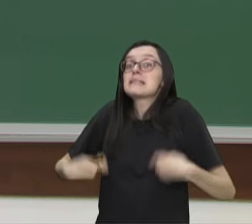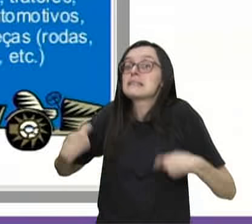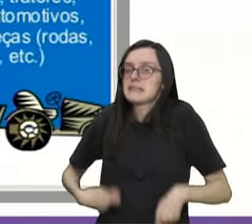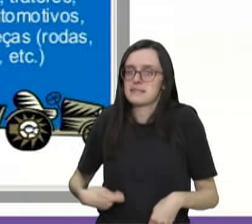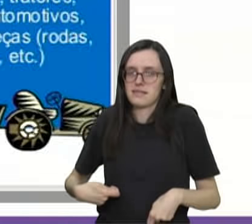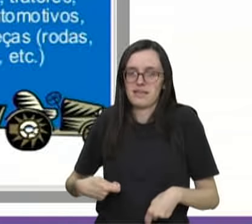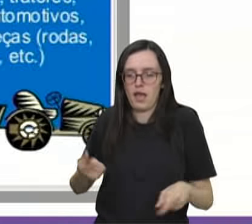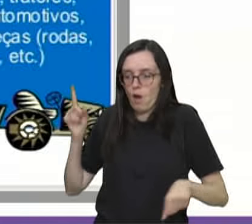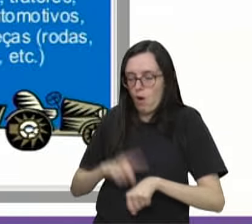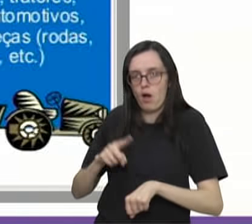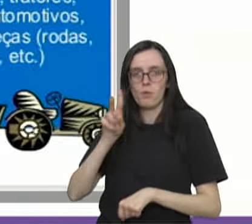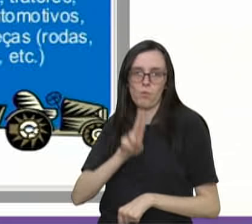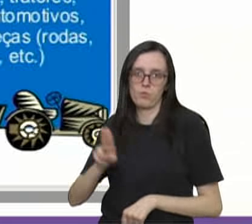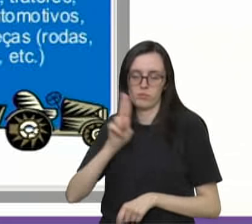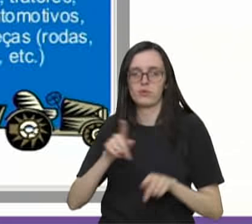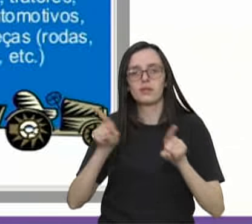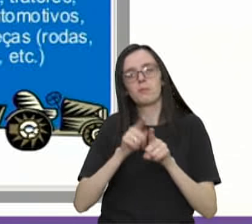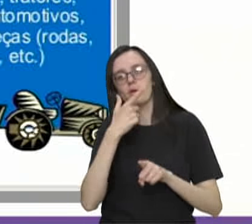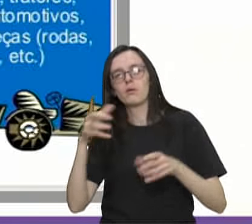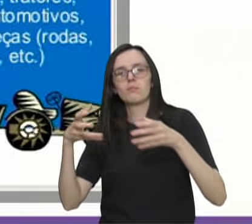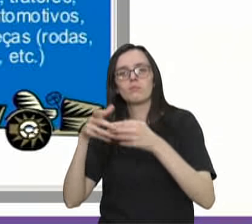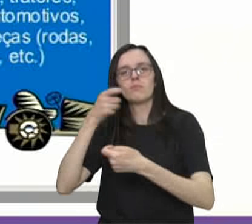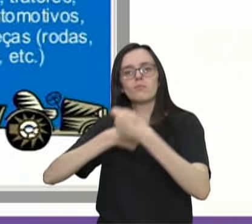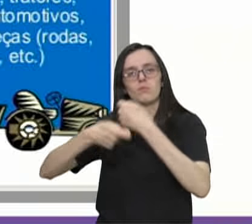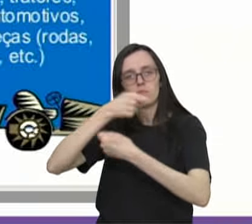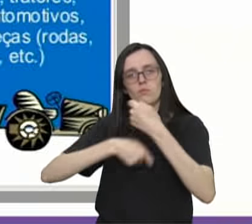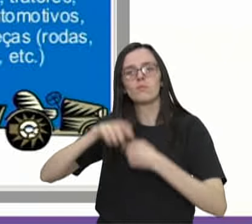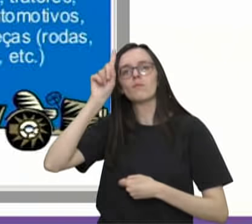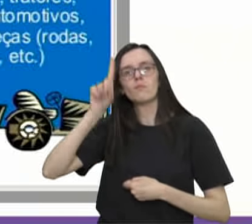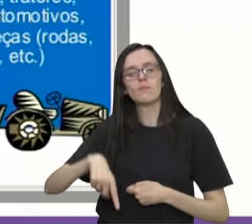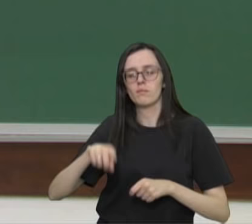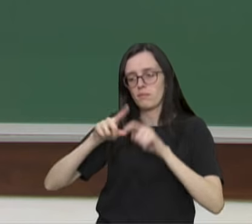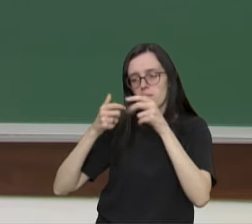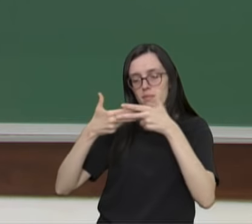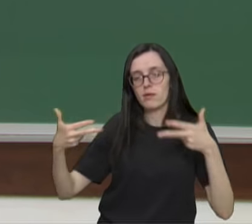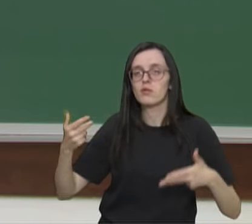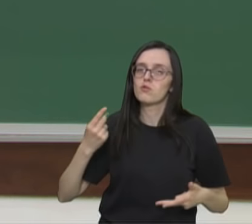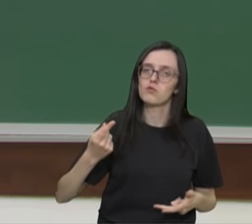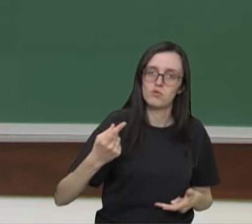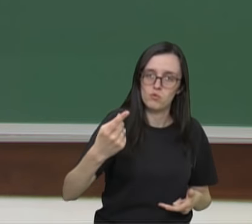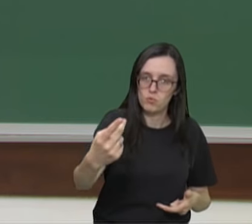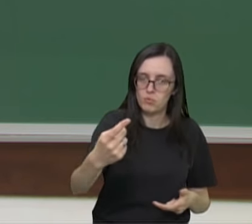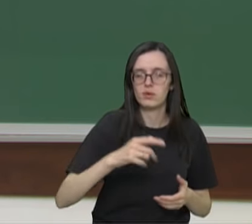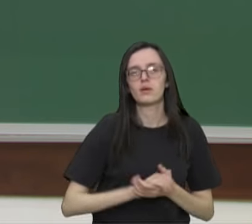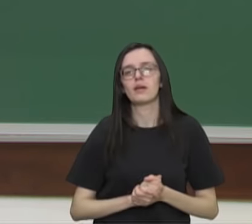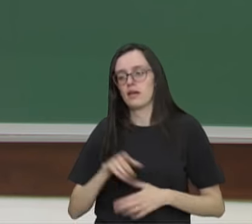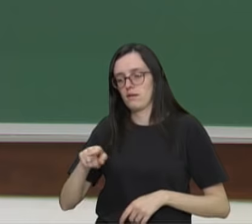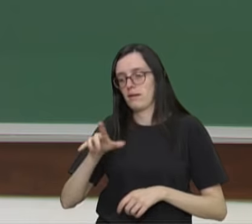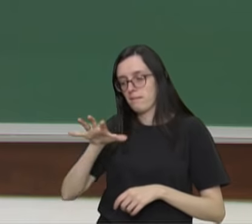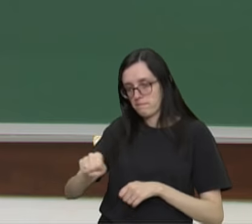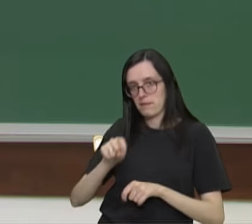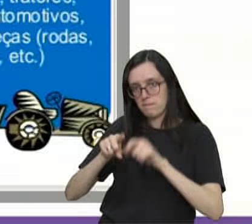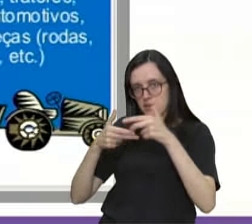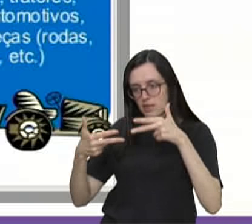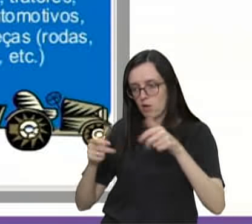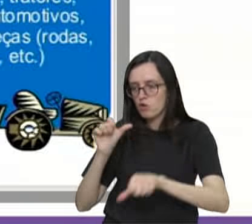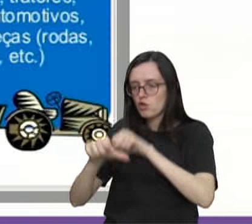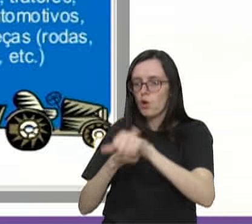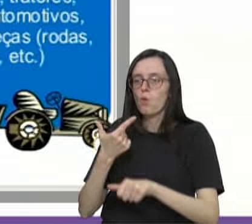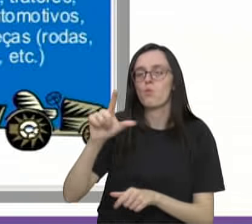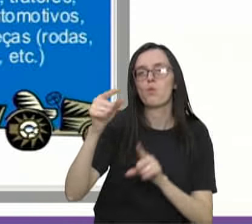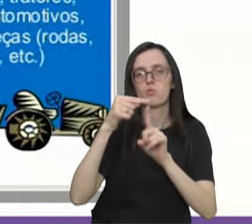as indústrias de bens de produção pesada que transformam os materiais a matéria-prima bruta em uma outro tipo de indústria